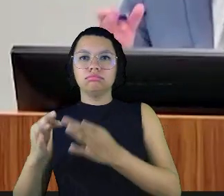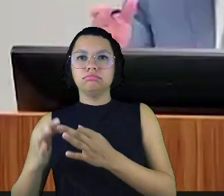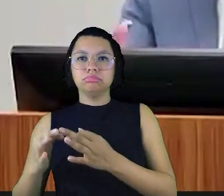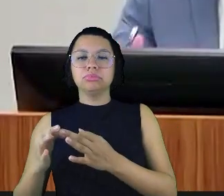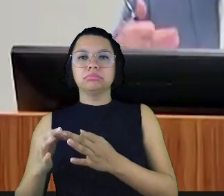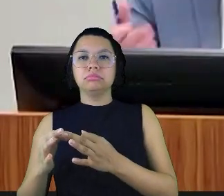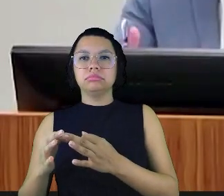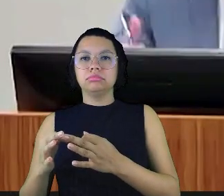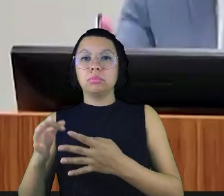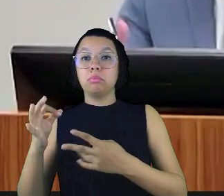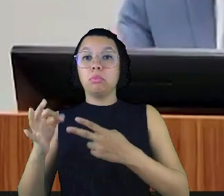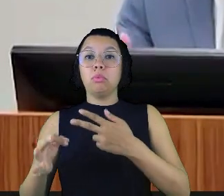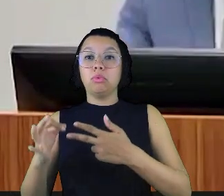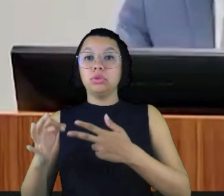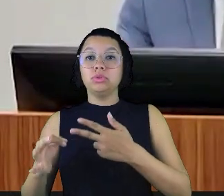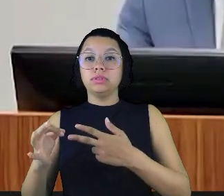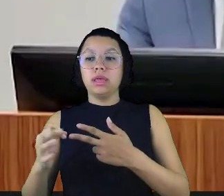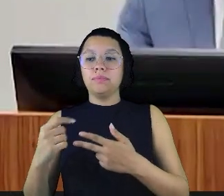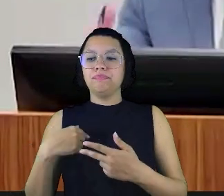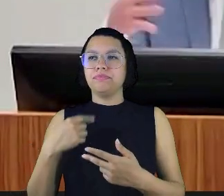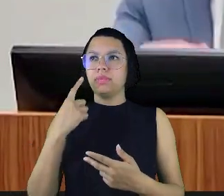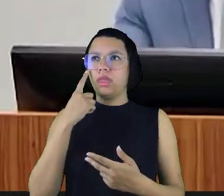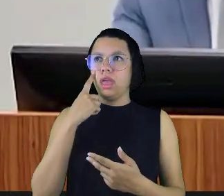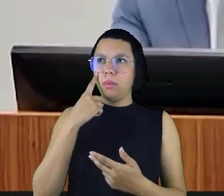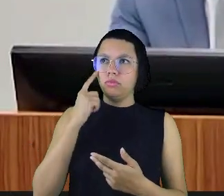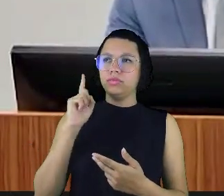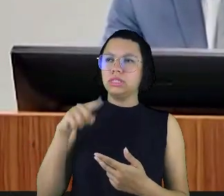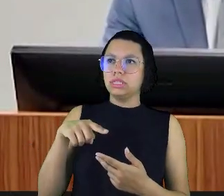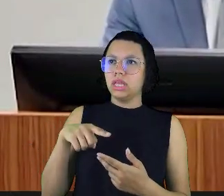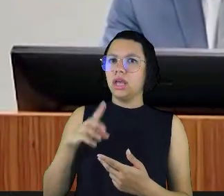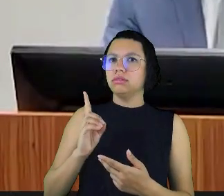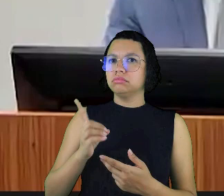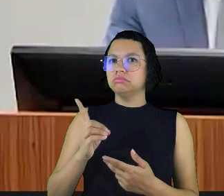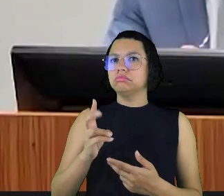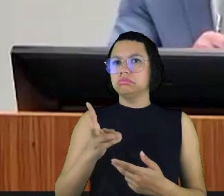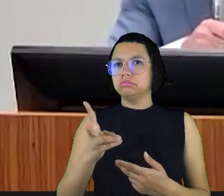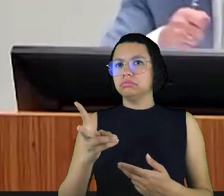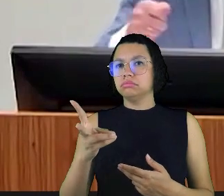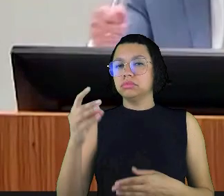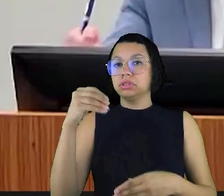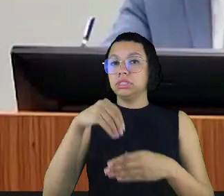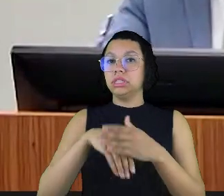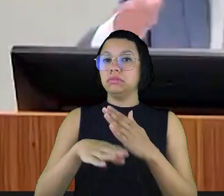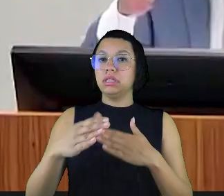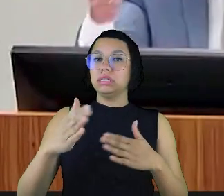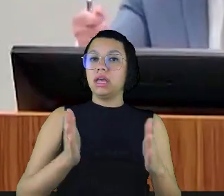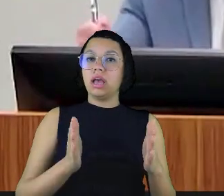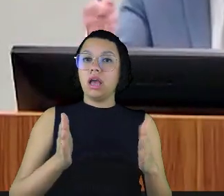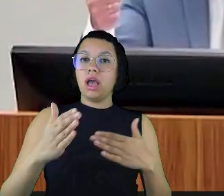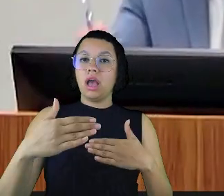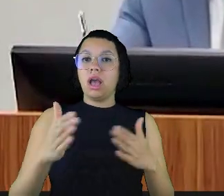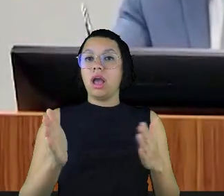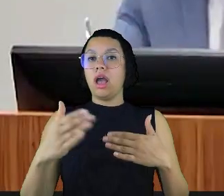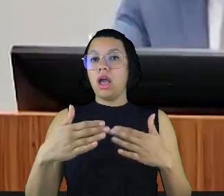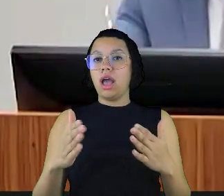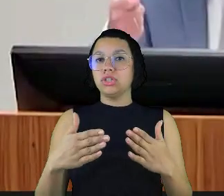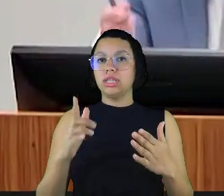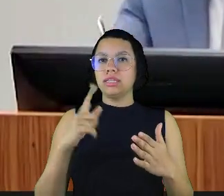Nós vimos sendo diuturnamente colocados dentro dessa caixa, né? Ela está sendo lacrada